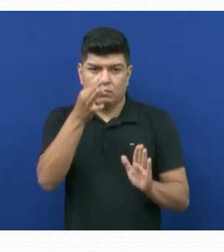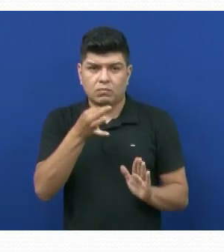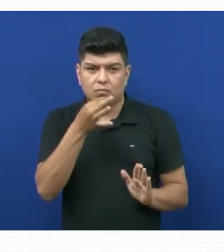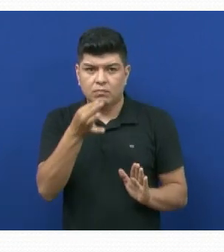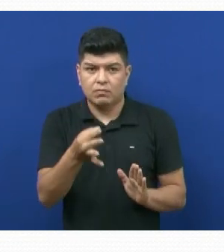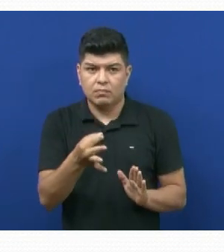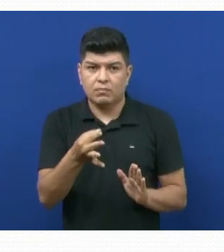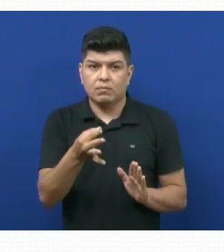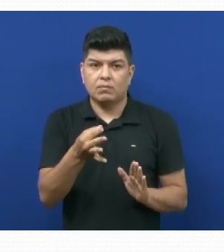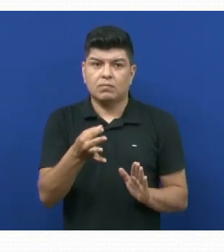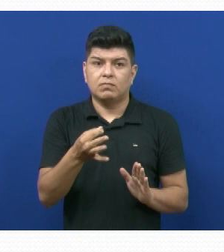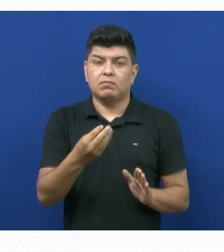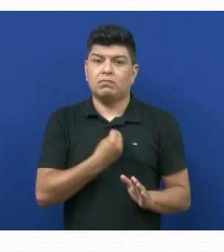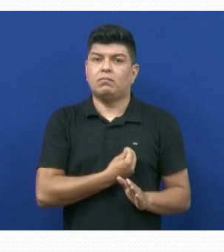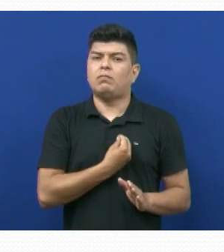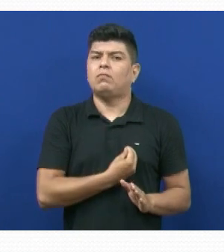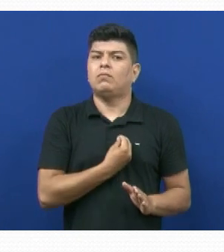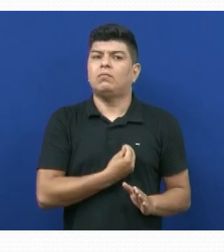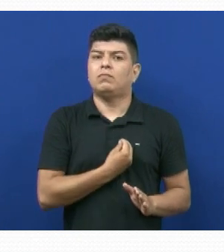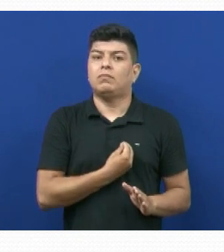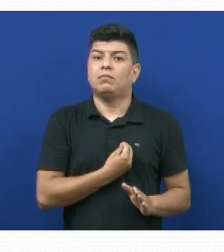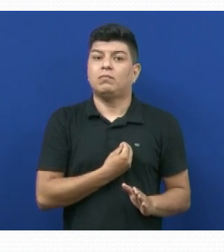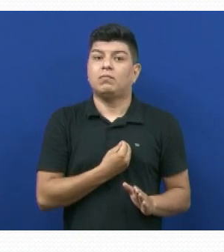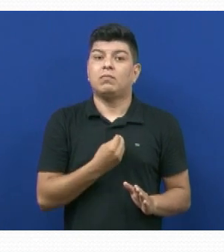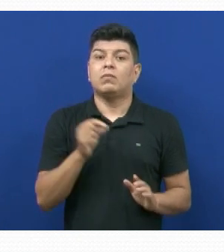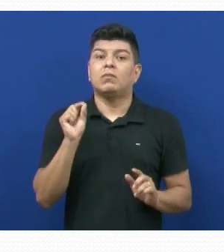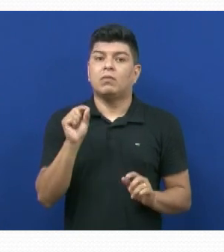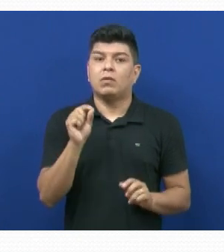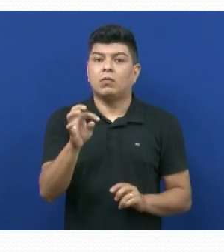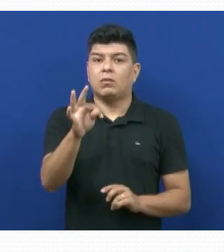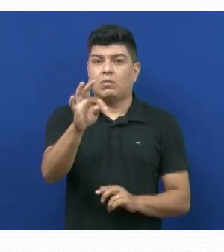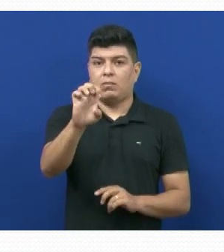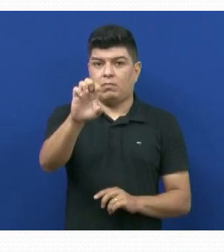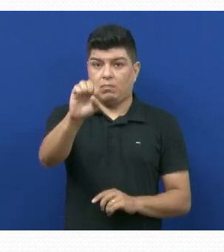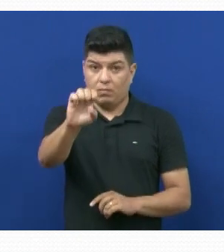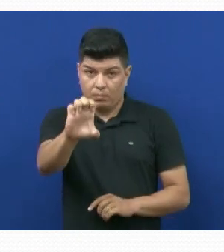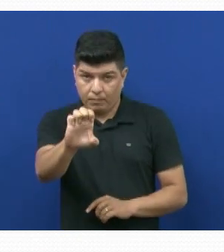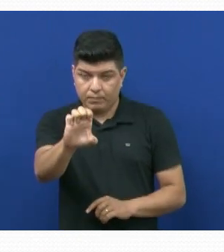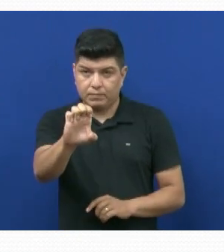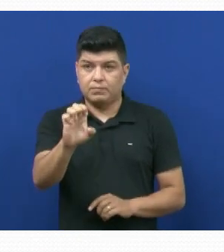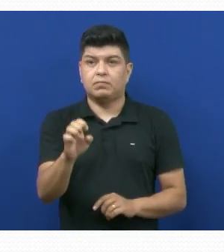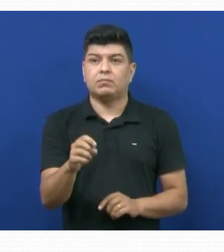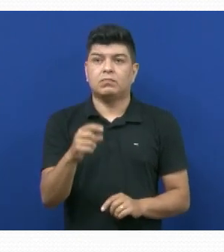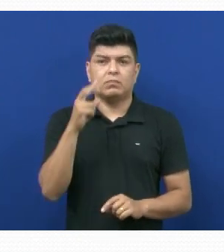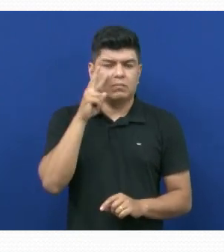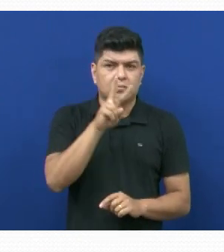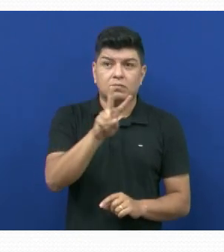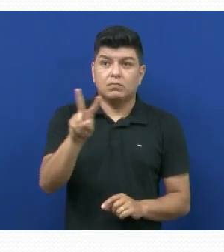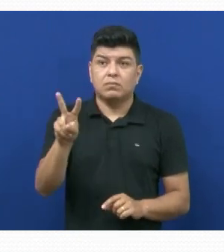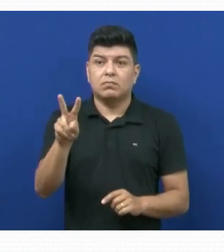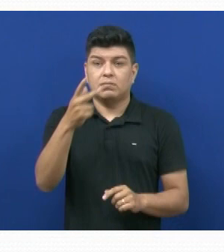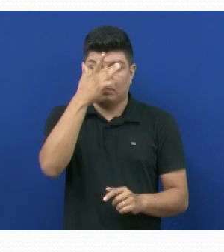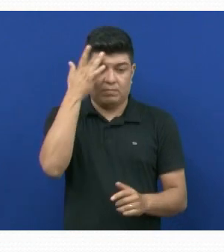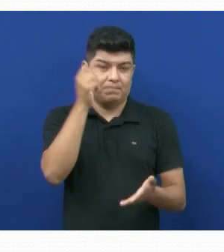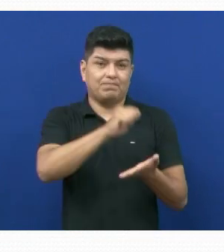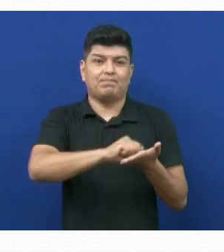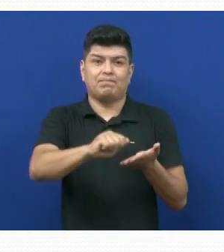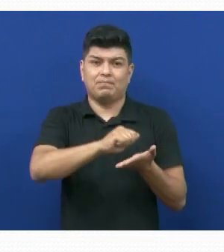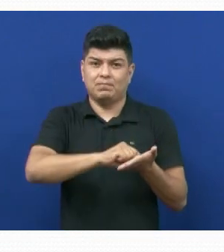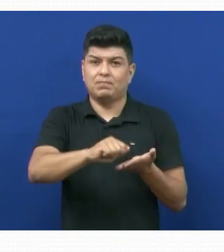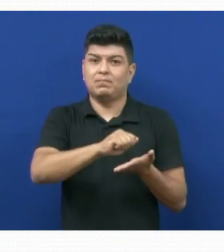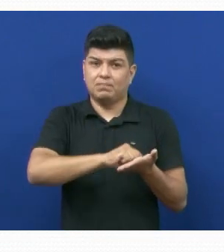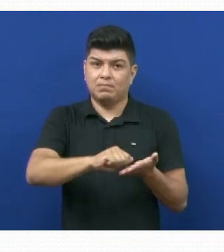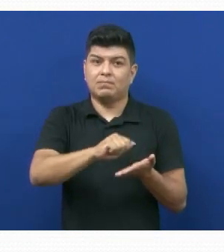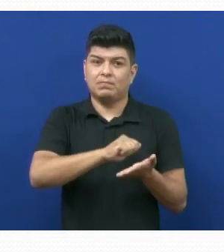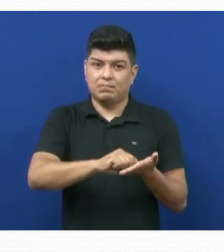a sua razão de existir é a sua tese, ou seja, o ponto de vista de quem escreve, o ponto